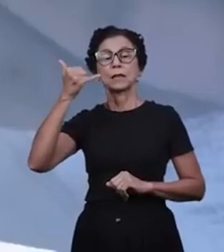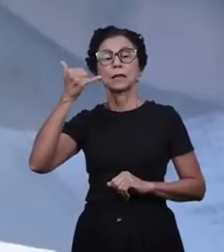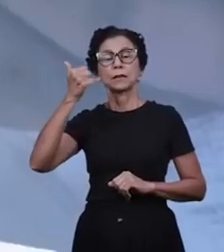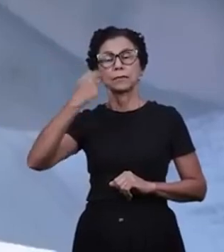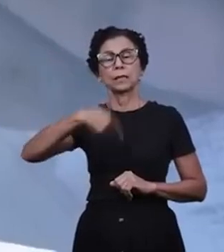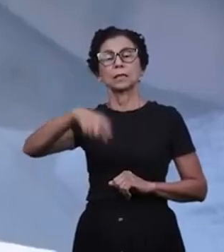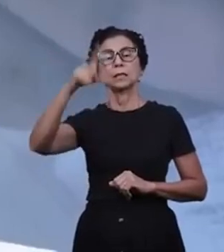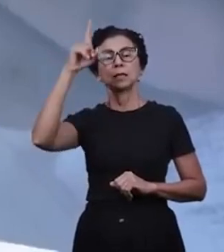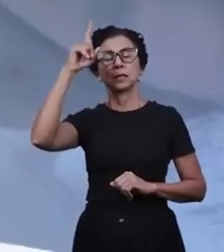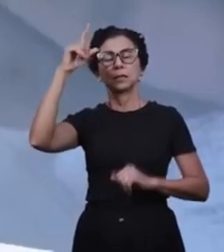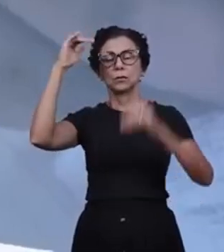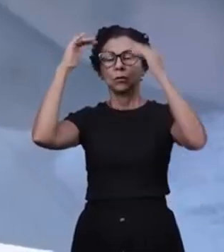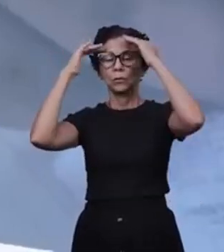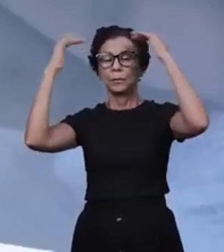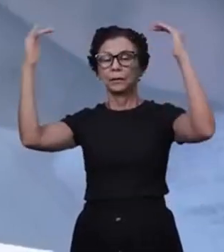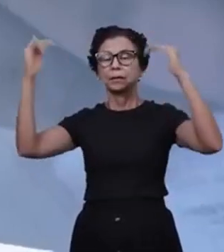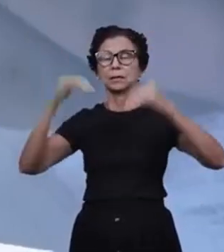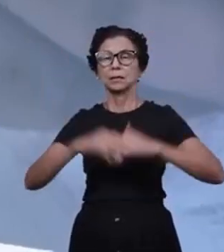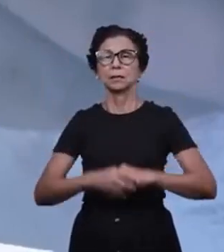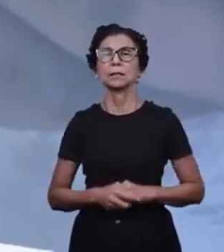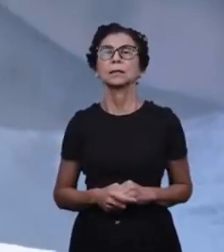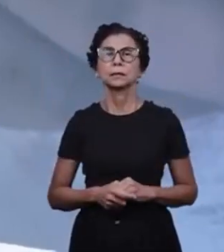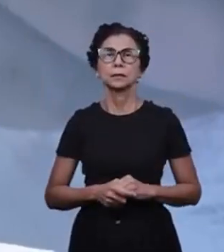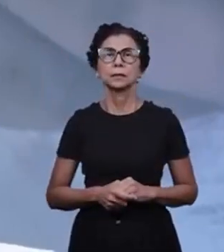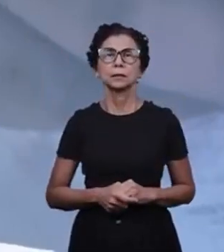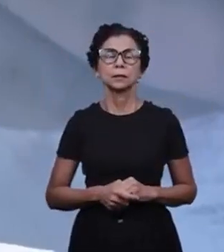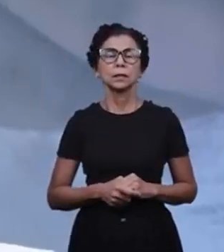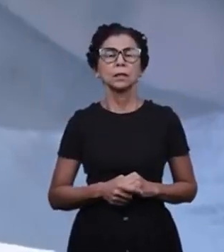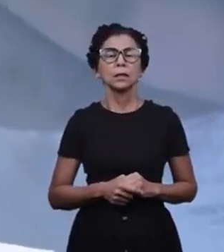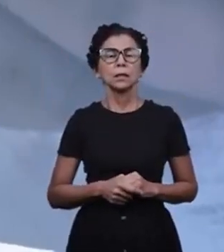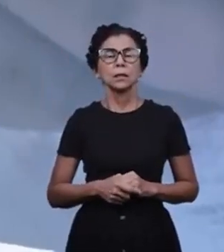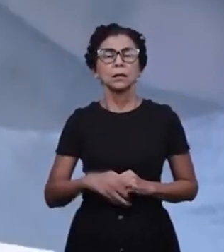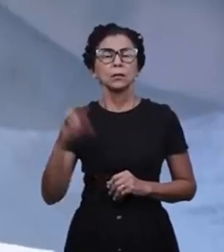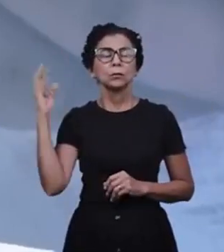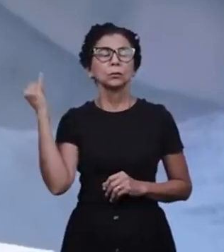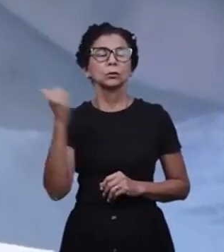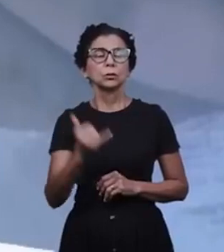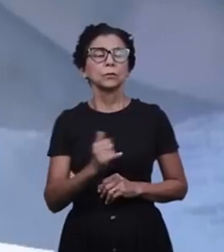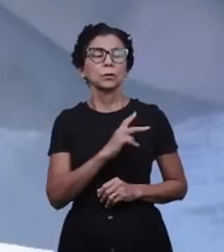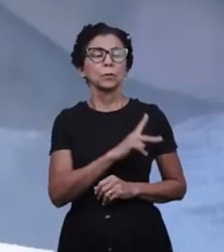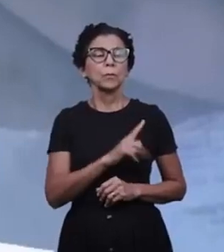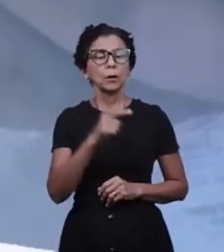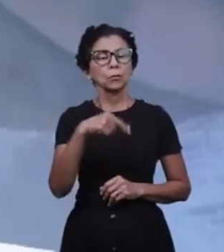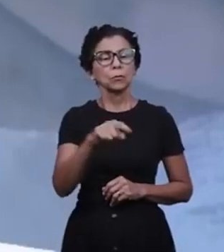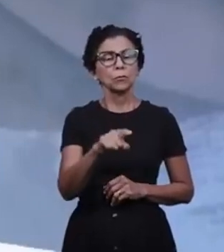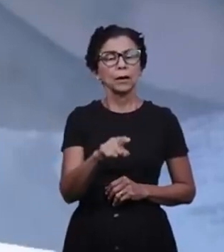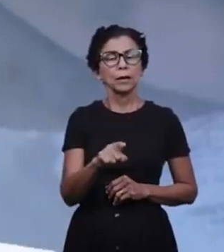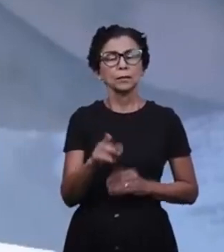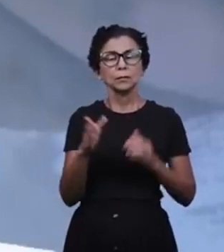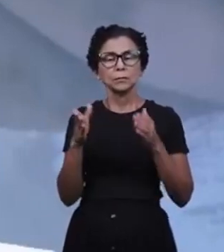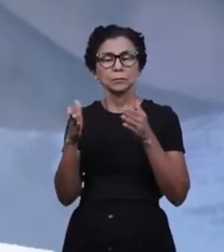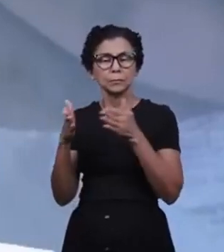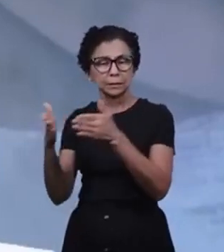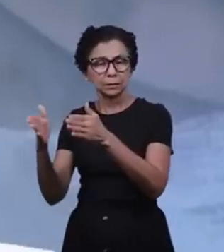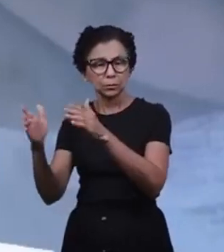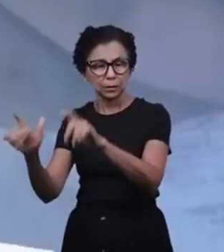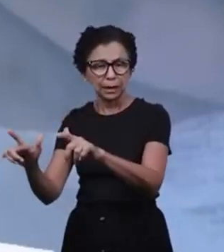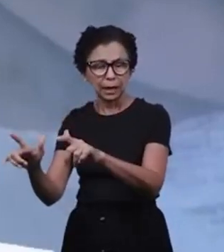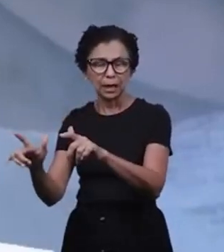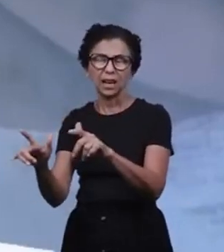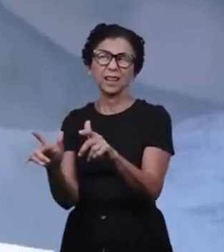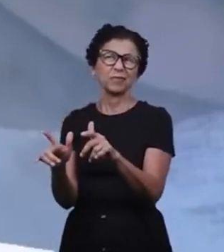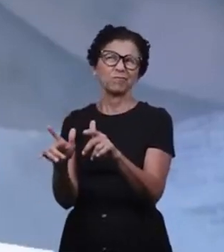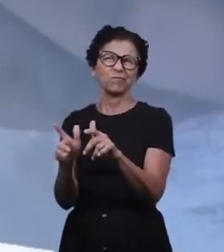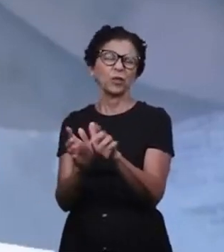Macedônia e ajuda-nos. Ele foi por uma revelação. Foi para a revelação. O que aconteceu com ele? Chegou lá, ele foi preso, levou um monte